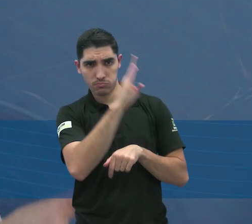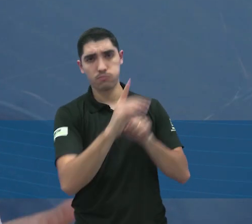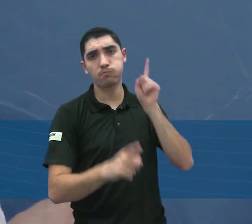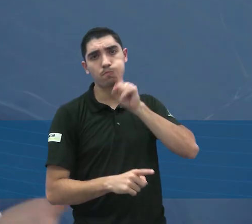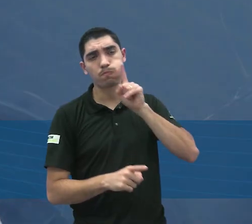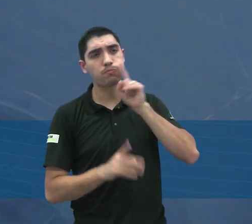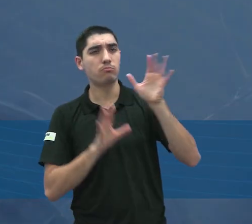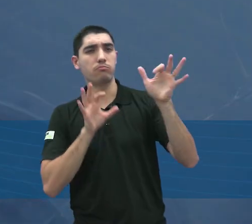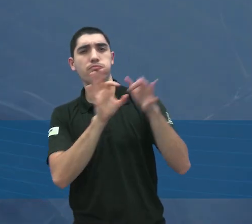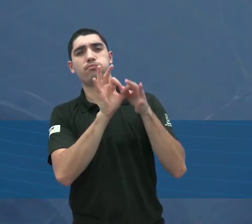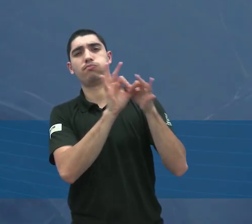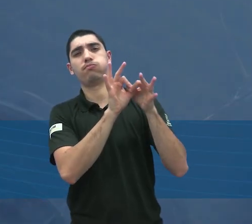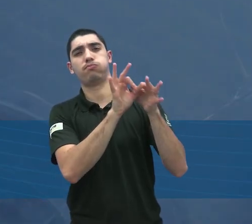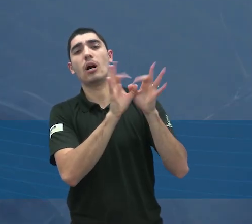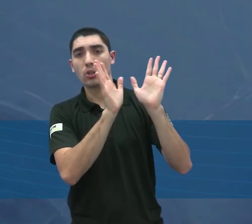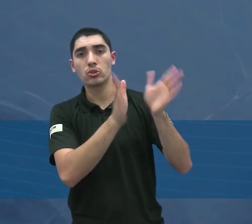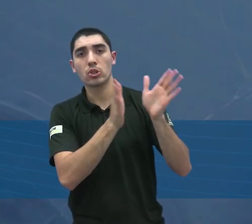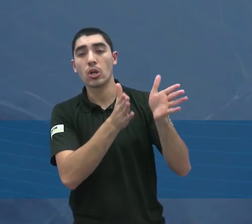lugares, a outras